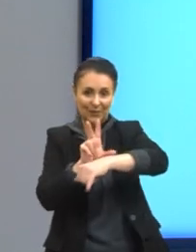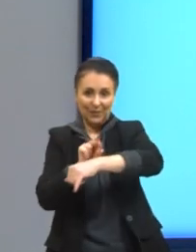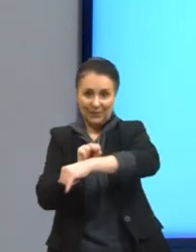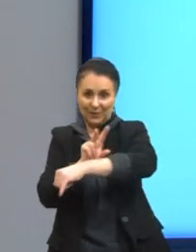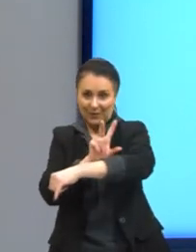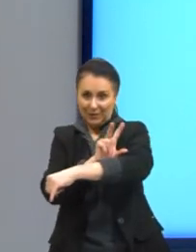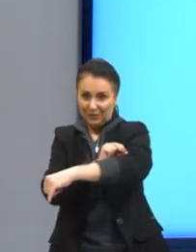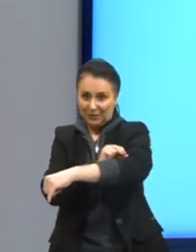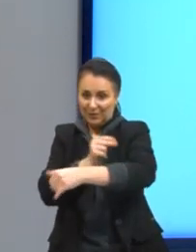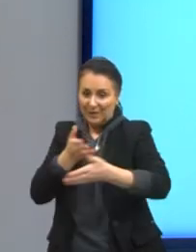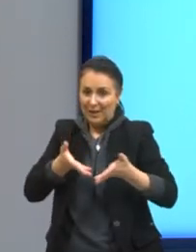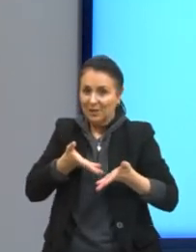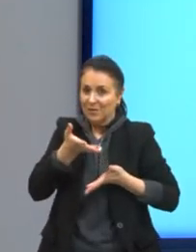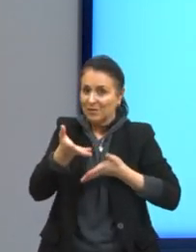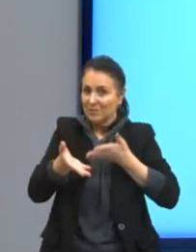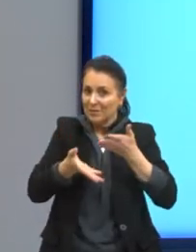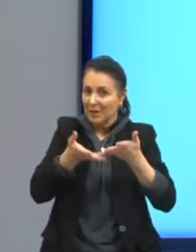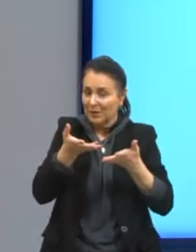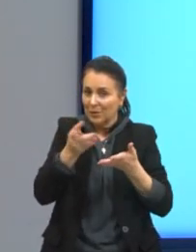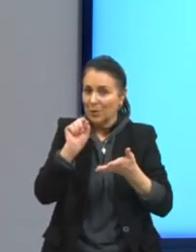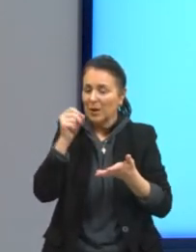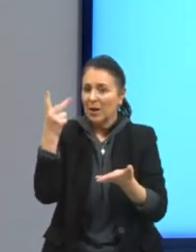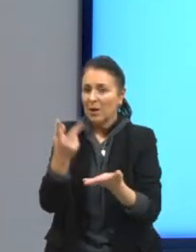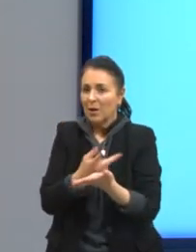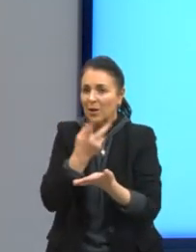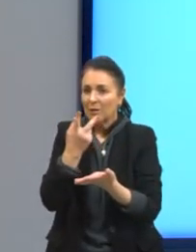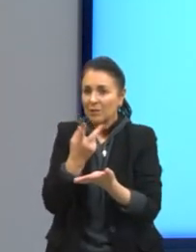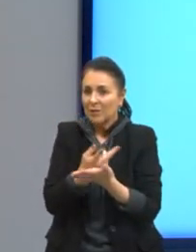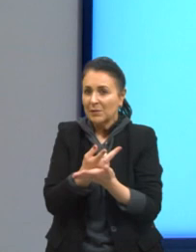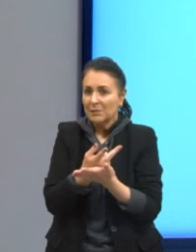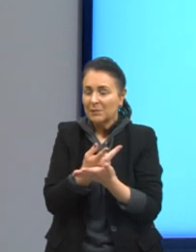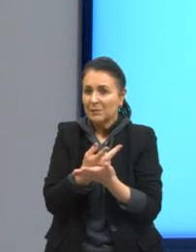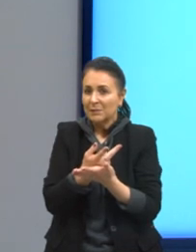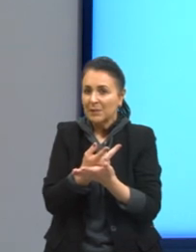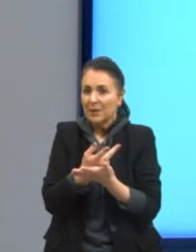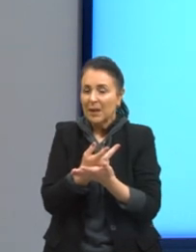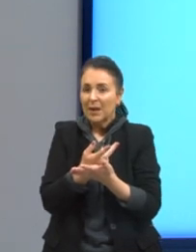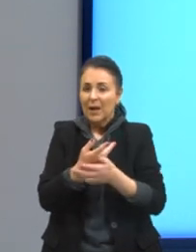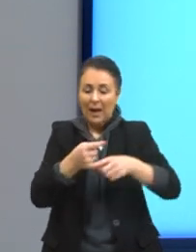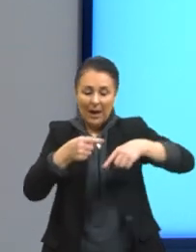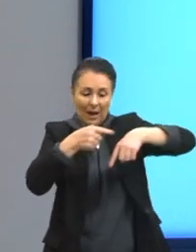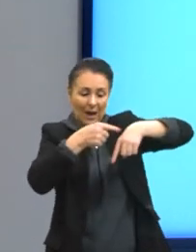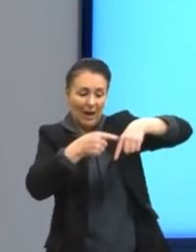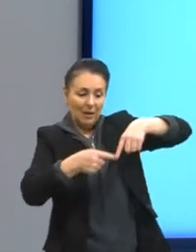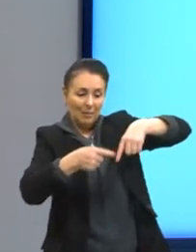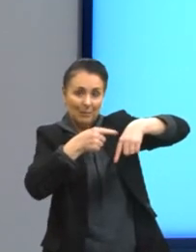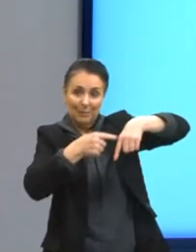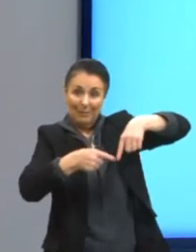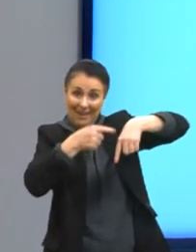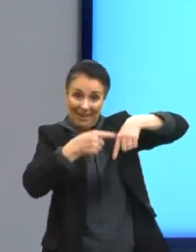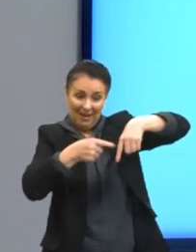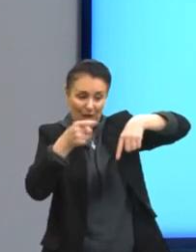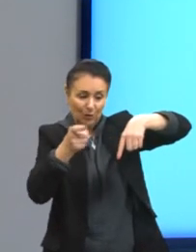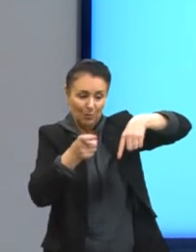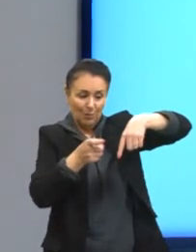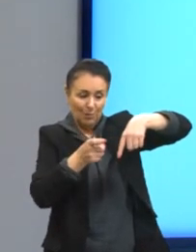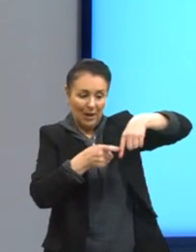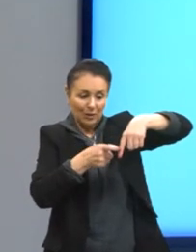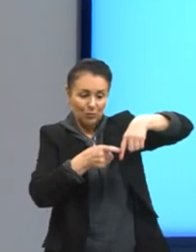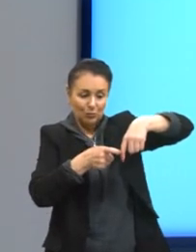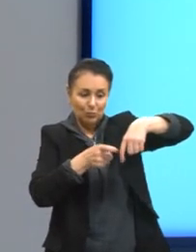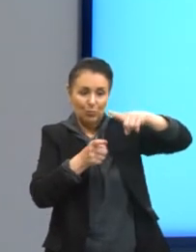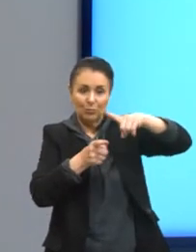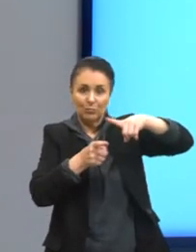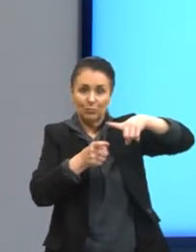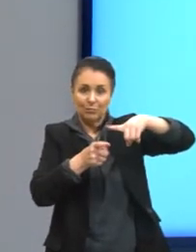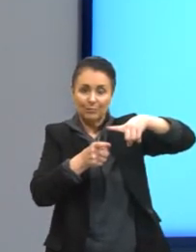aí o músculo que que acontece que que é para acontecer né a pena é projetada para cima Ah tá